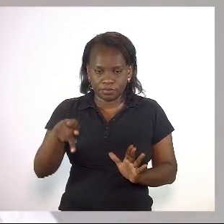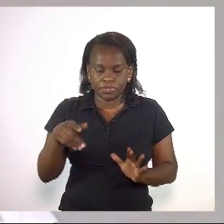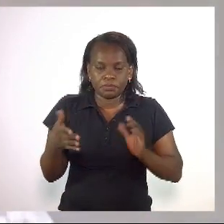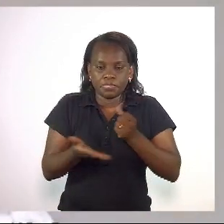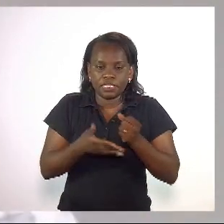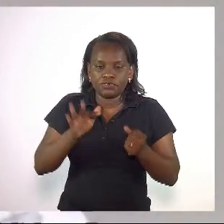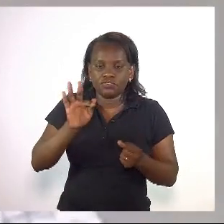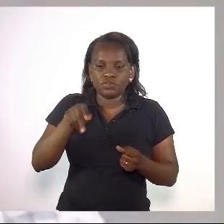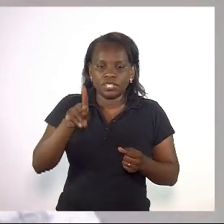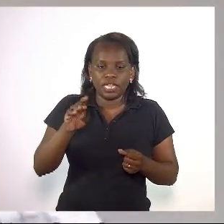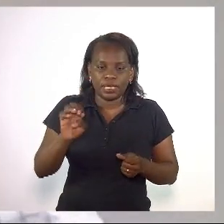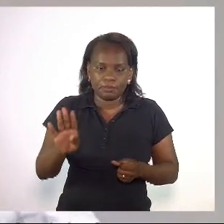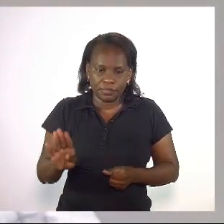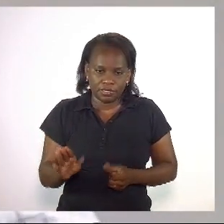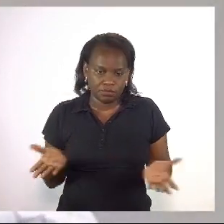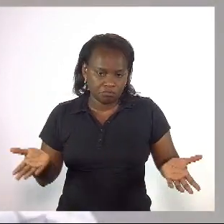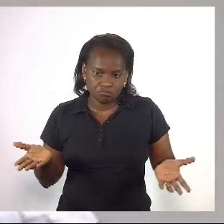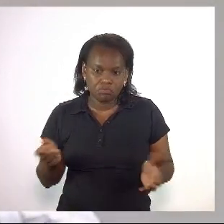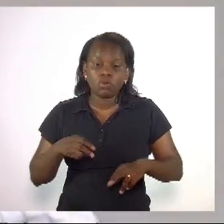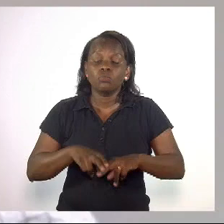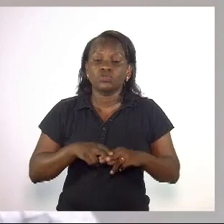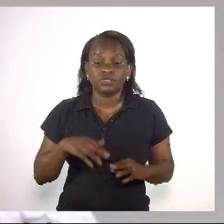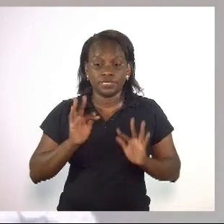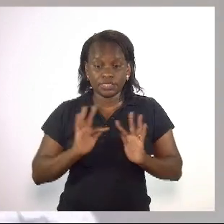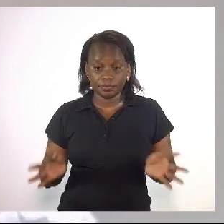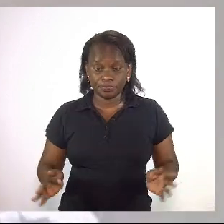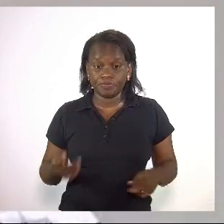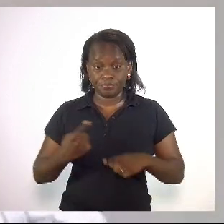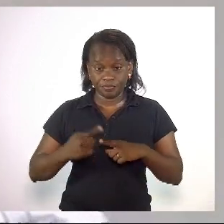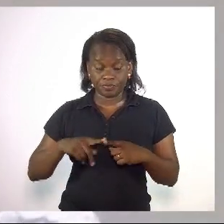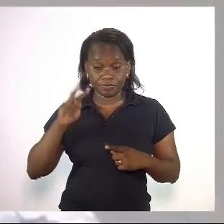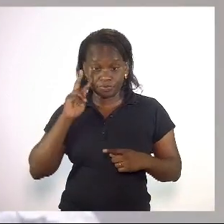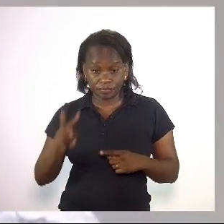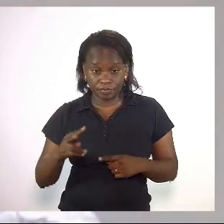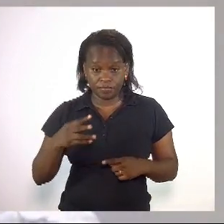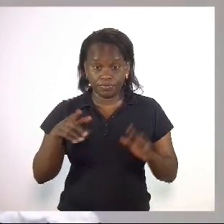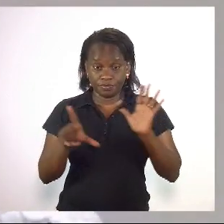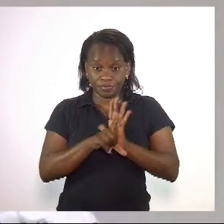Fundeb? Por um motivo muito simples. Quando nós observamos a Lei